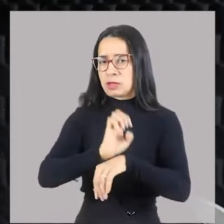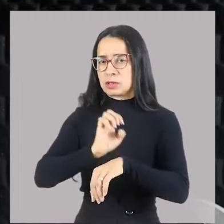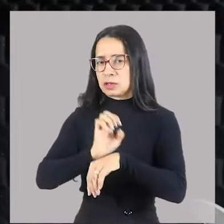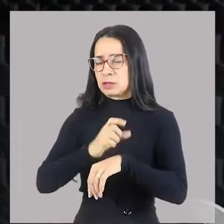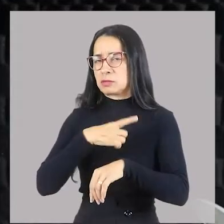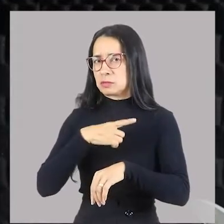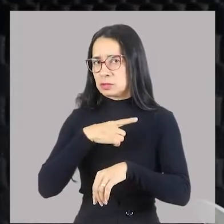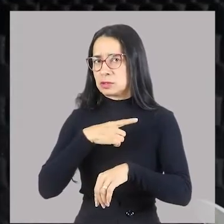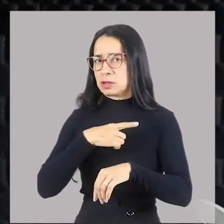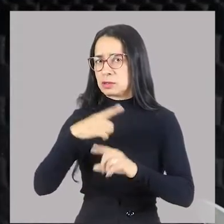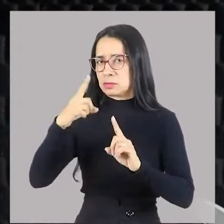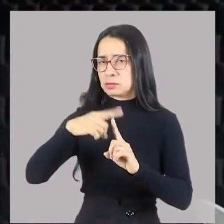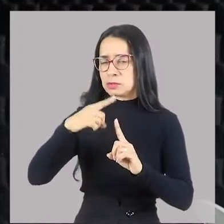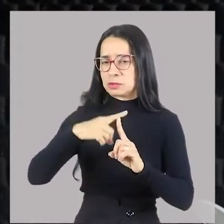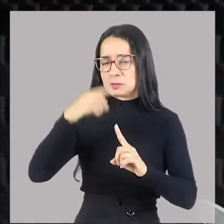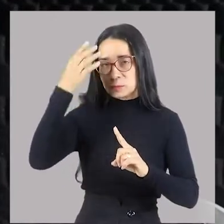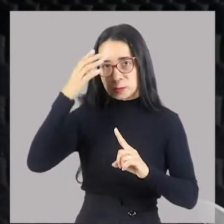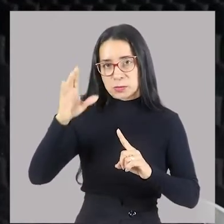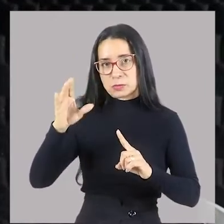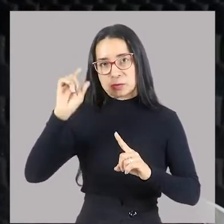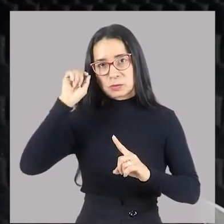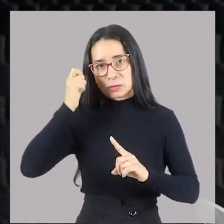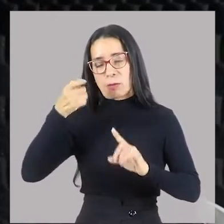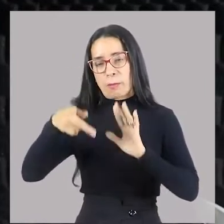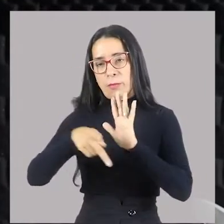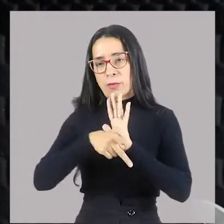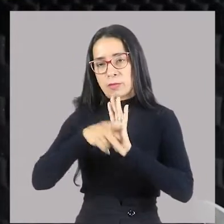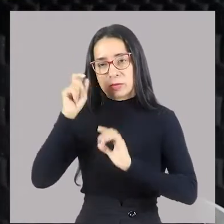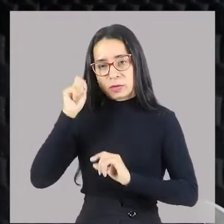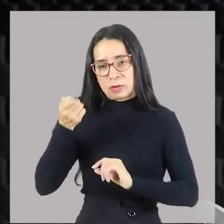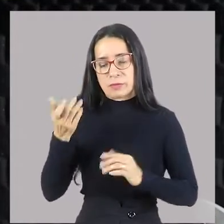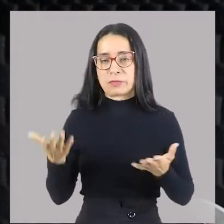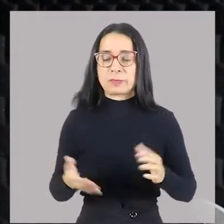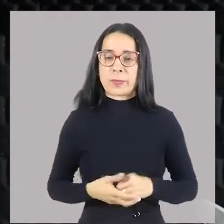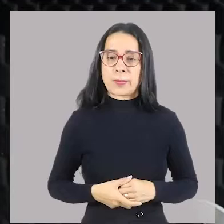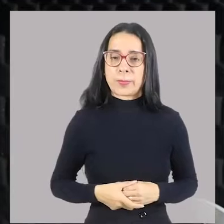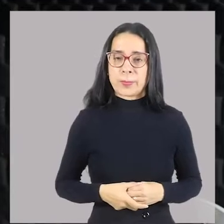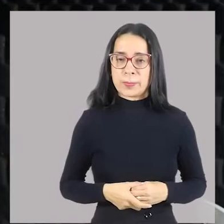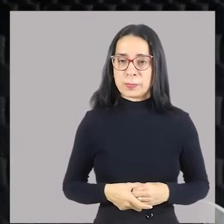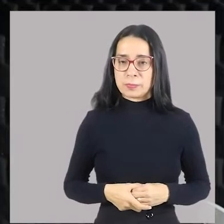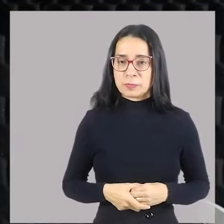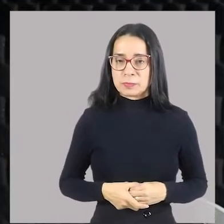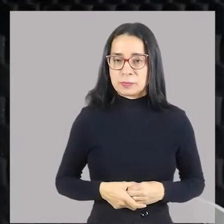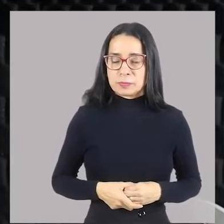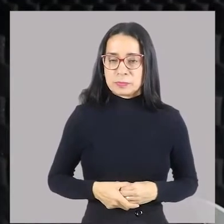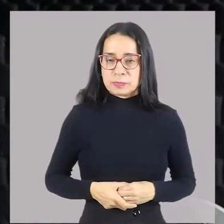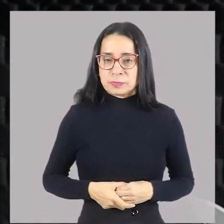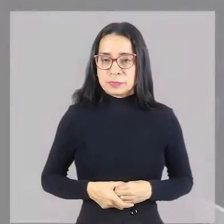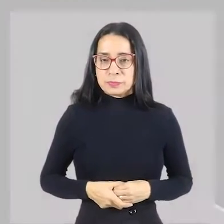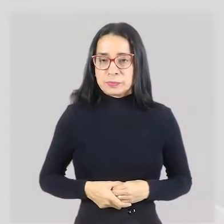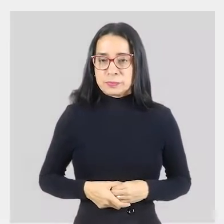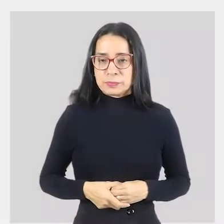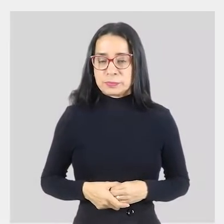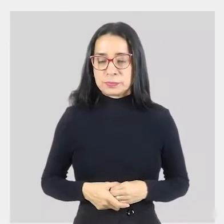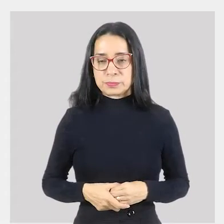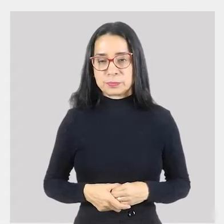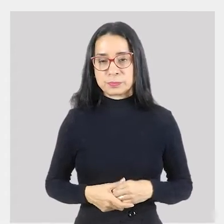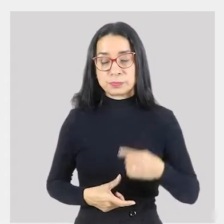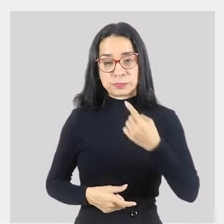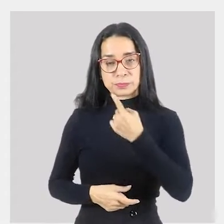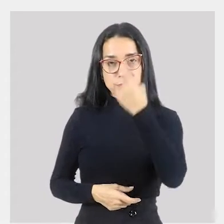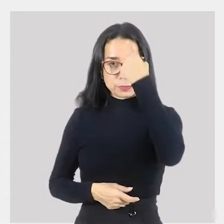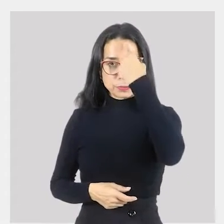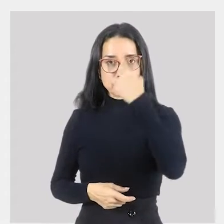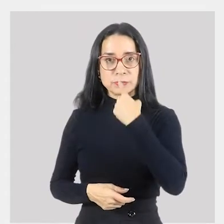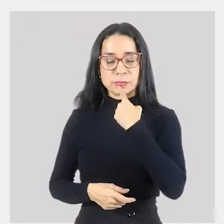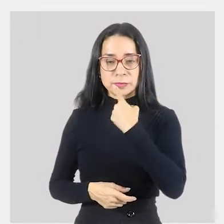cultura matriz africana, que acaba indo também para o lado religioso. Ok? Percentual das menções